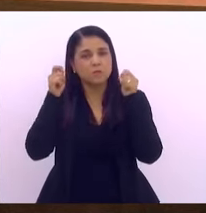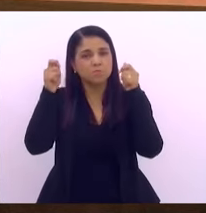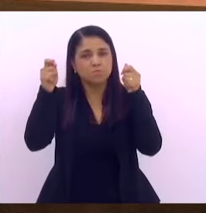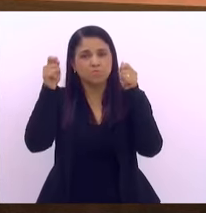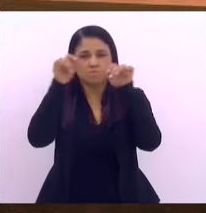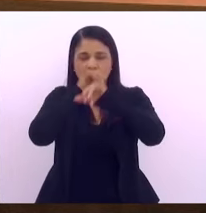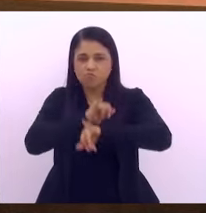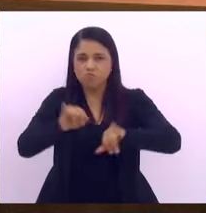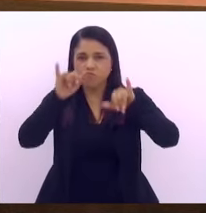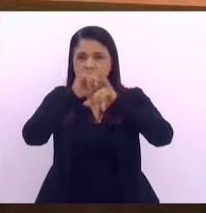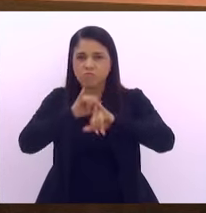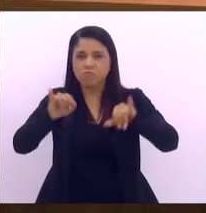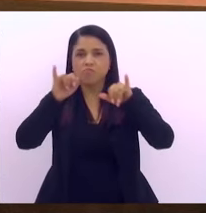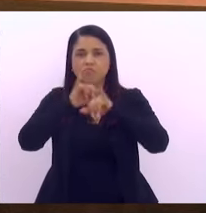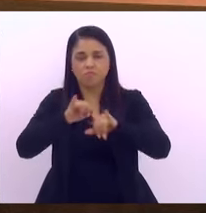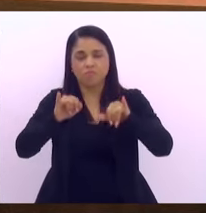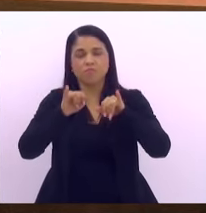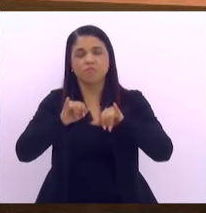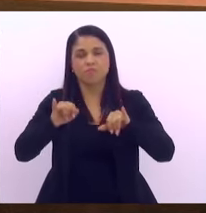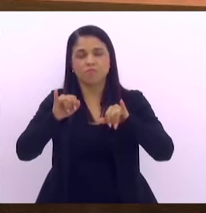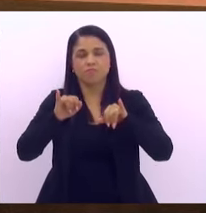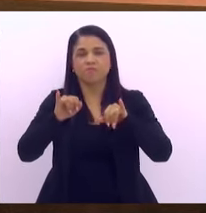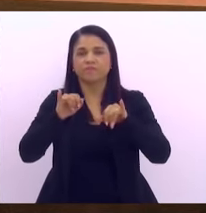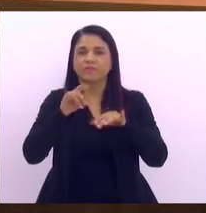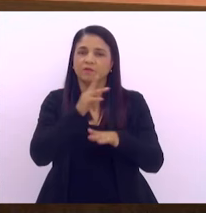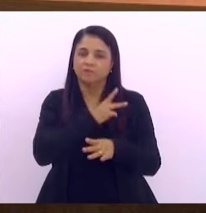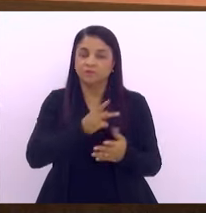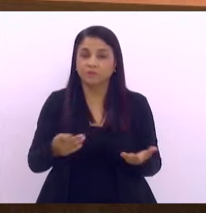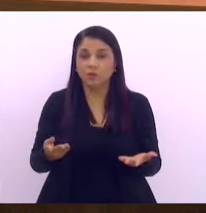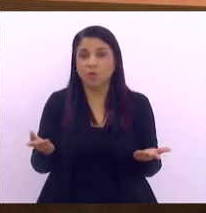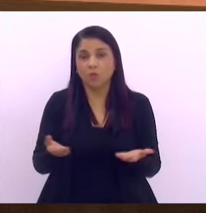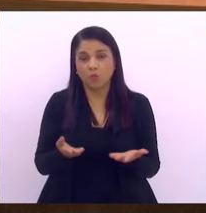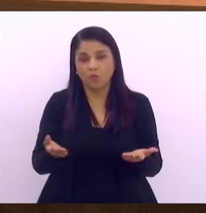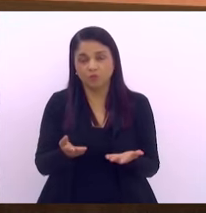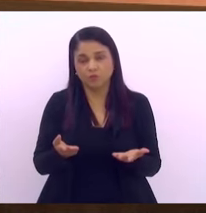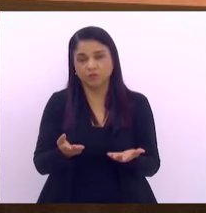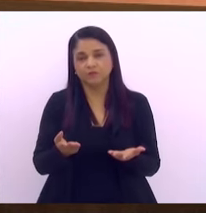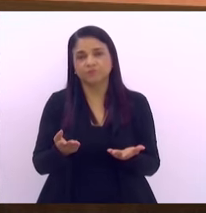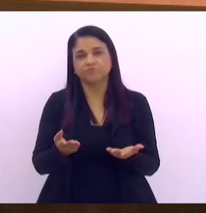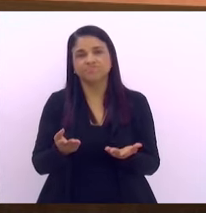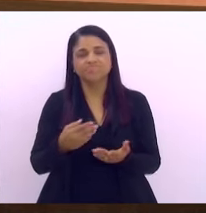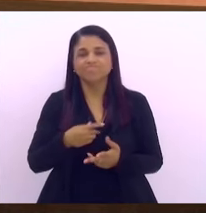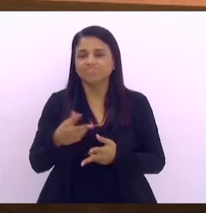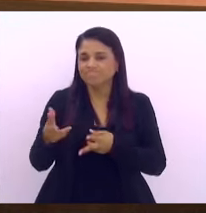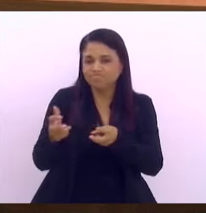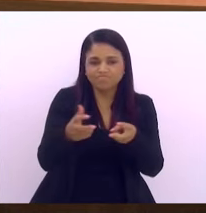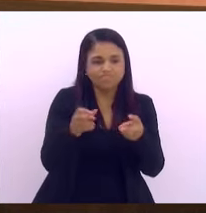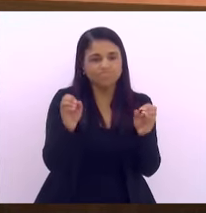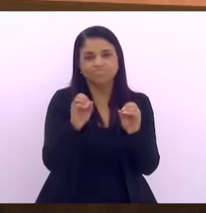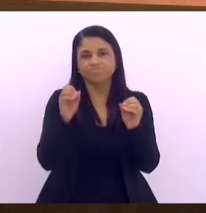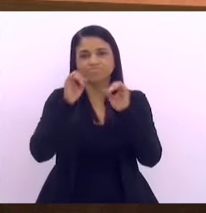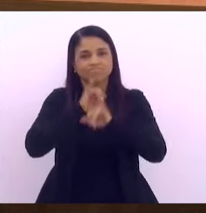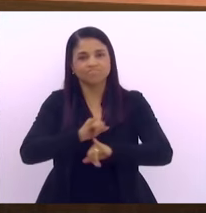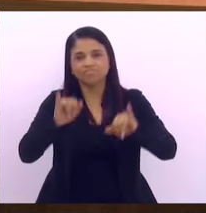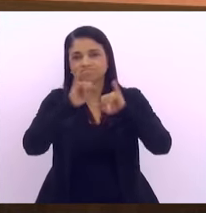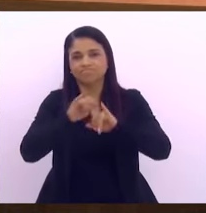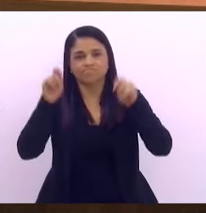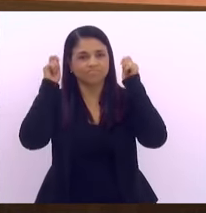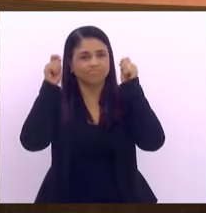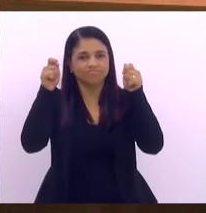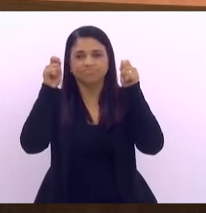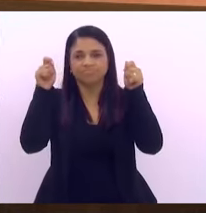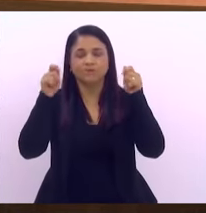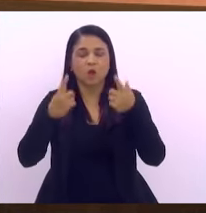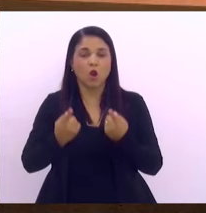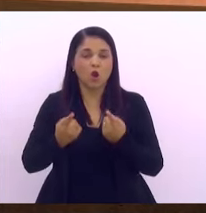sejam realizadas permanentemente. Senhora presidenta, hoje, infelizmente, não vemos campanhas permanentes de combate à